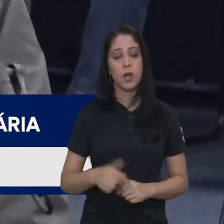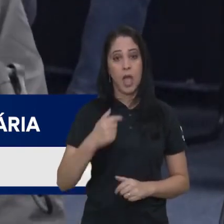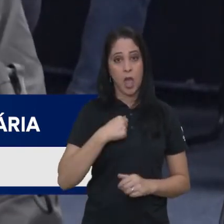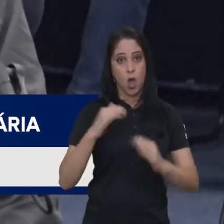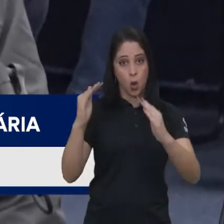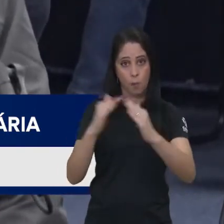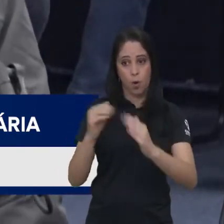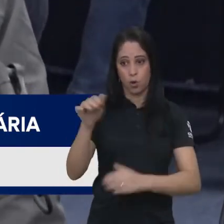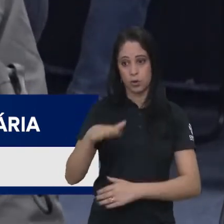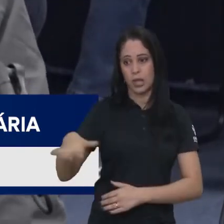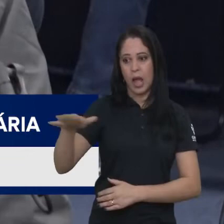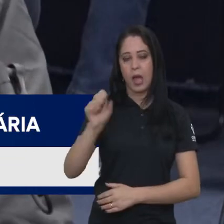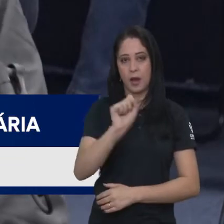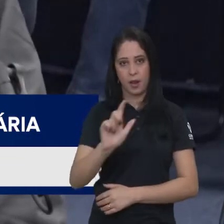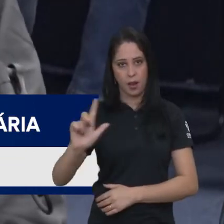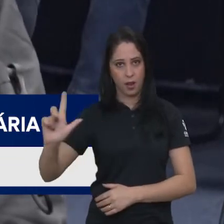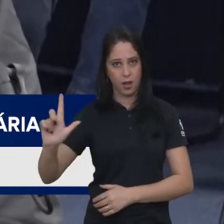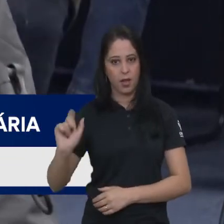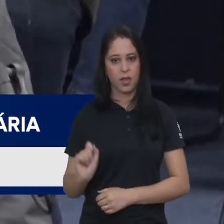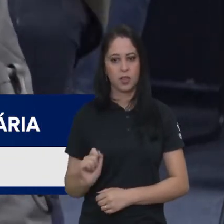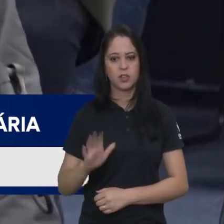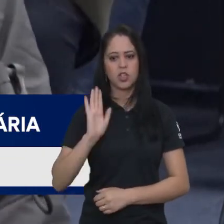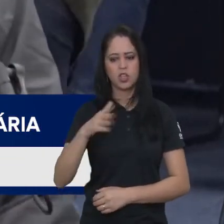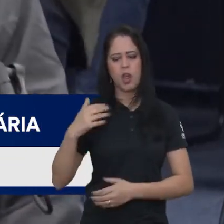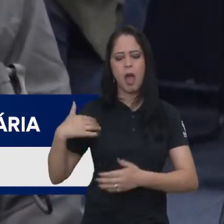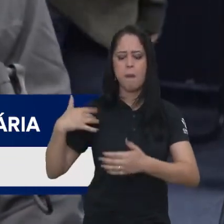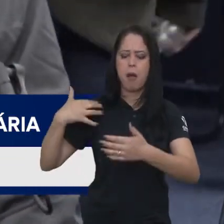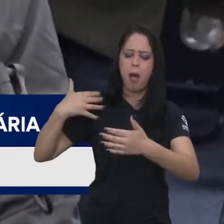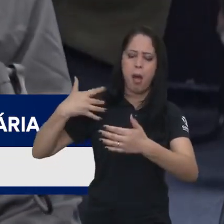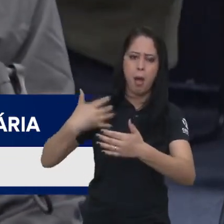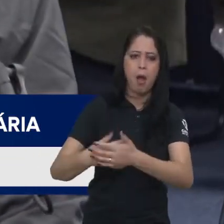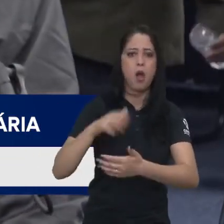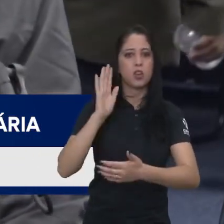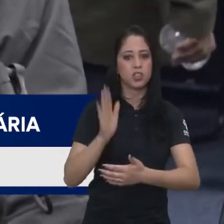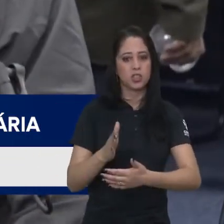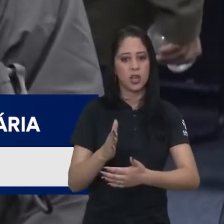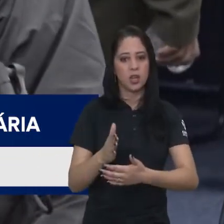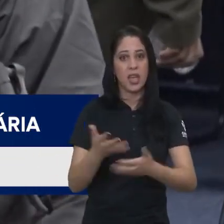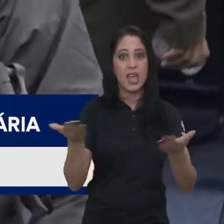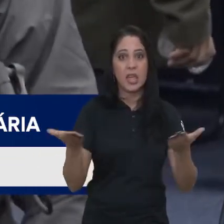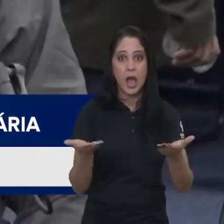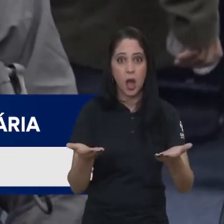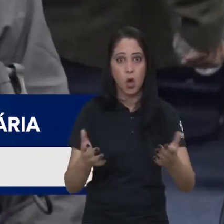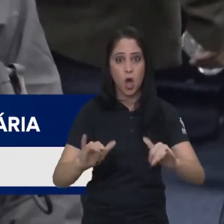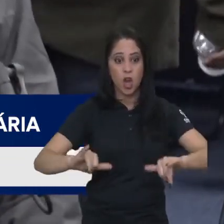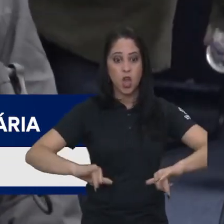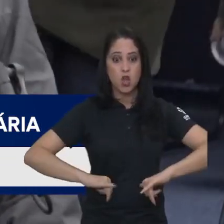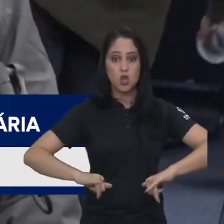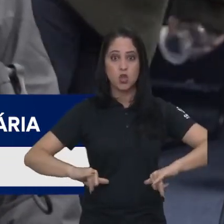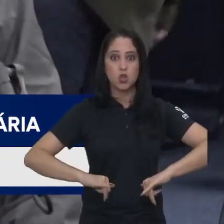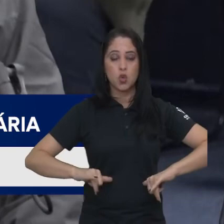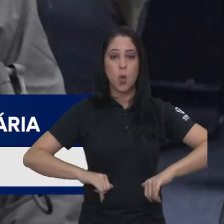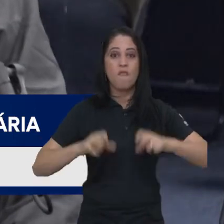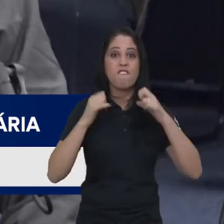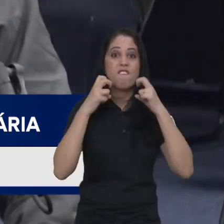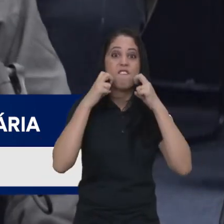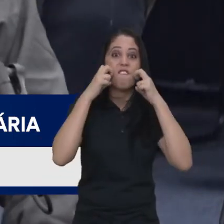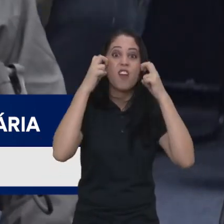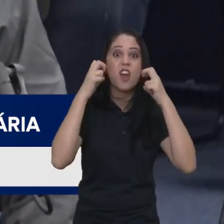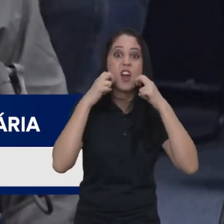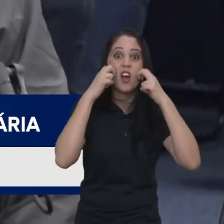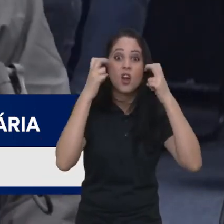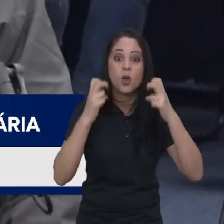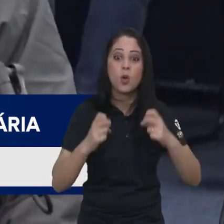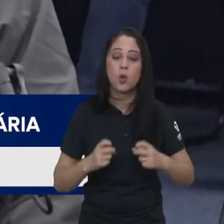ali da Zona Leste, estou ali há muitos anos e agora estou sofrendo constrangimento